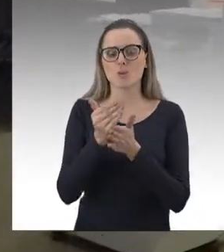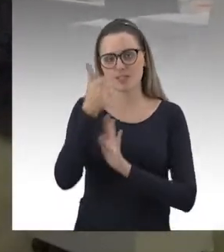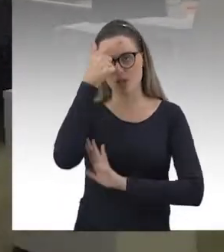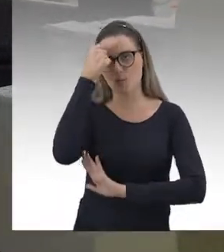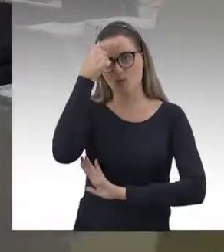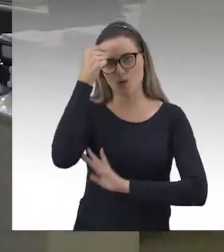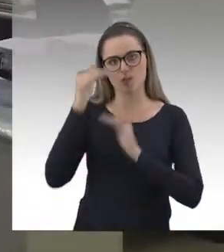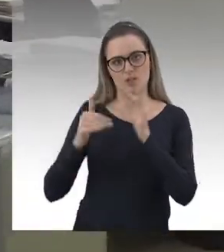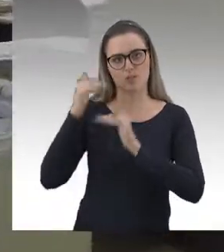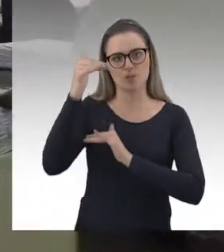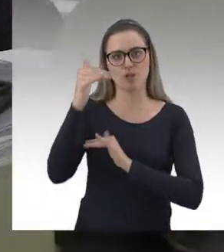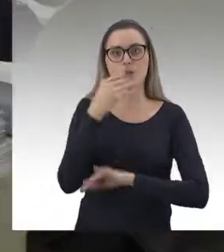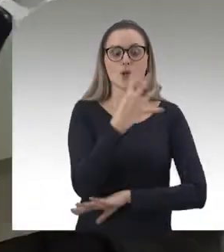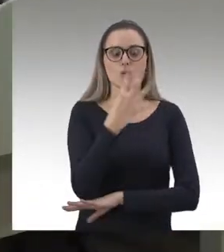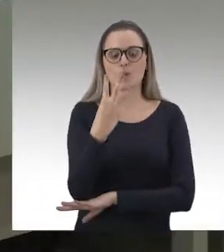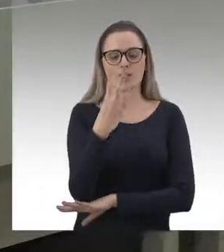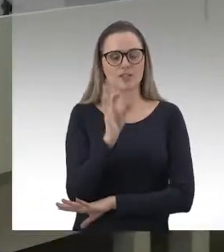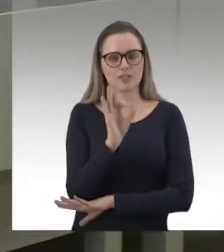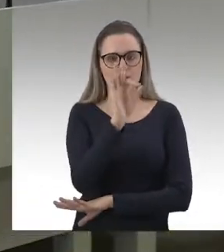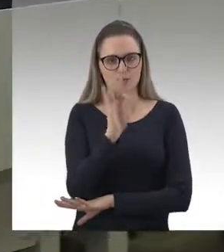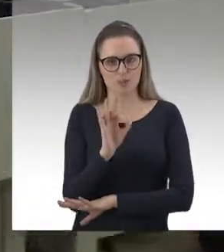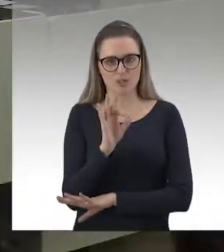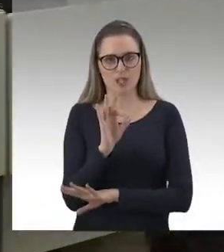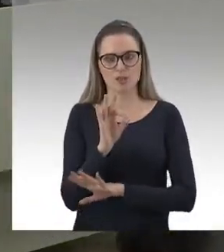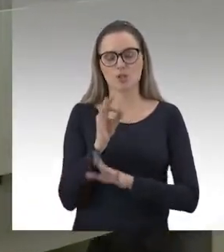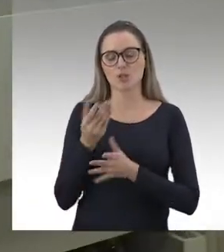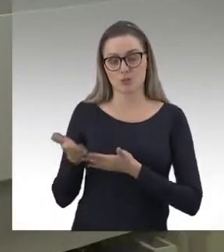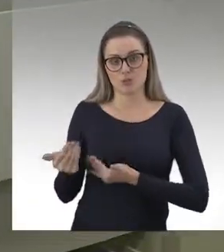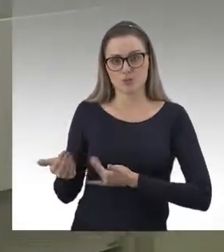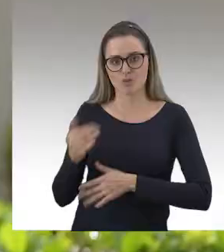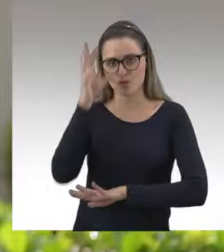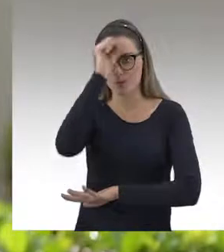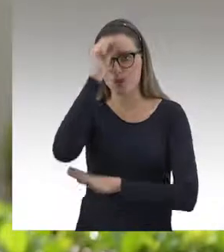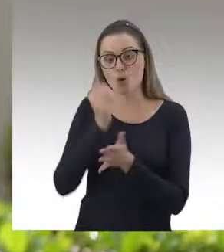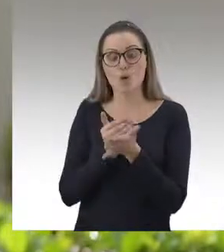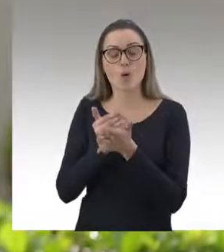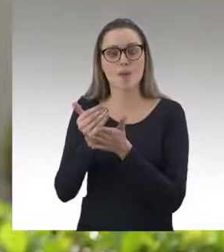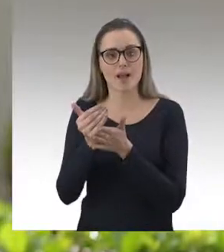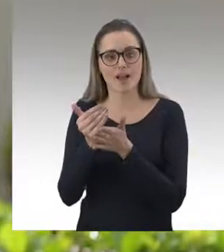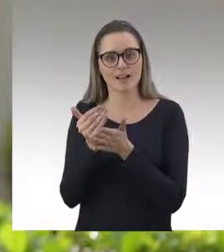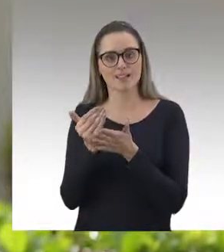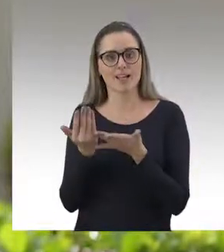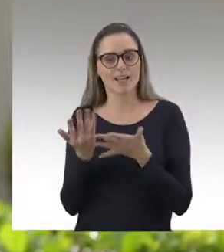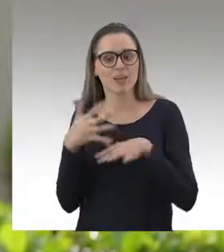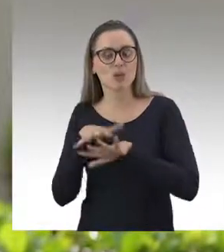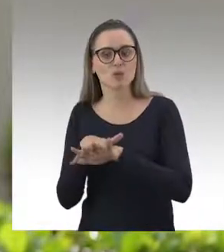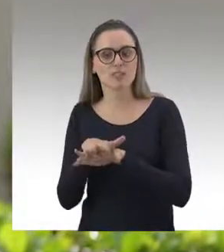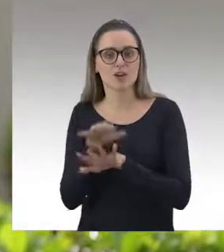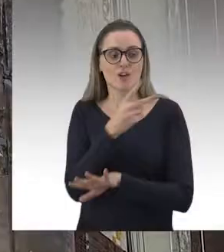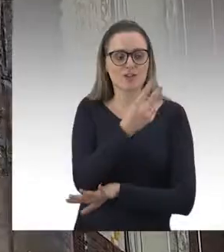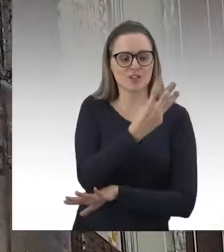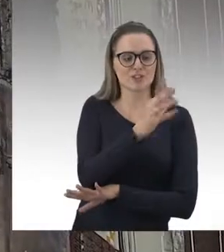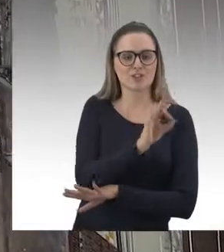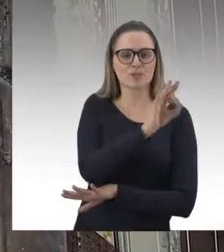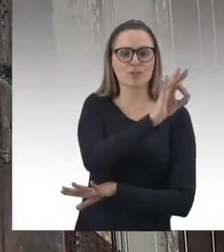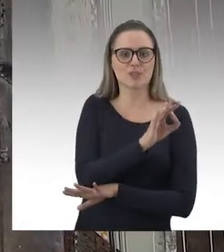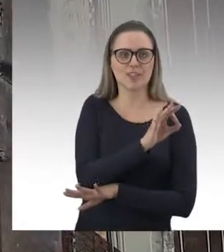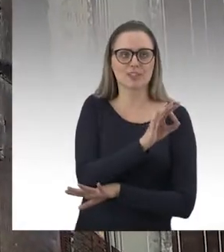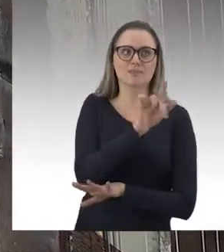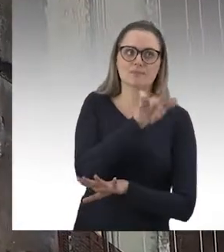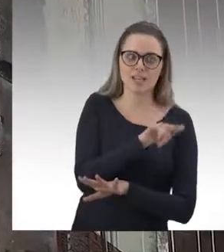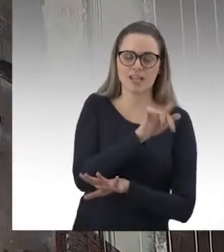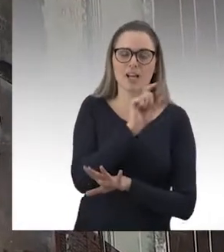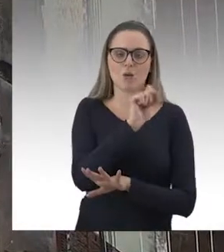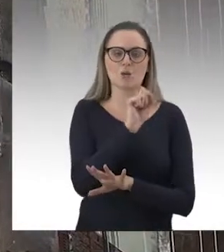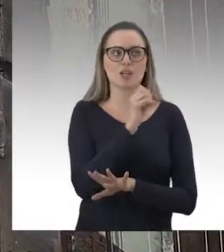superior. 43% dos jovens aprendizes conseguem ingressar, ao contrário de 23% que seria a média